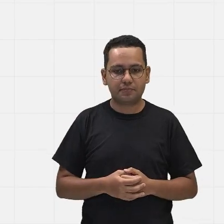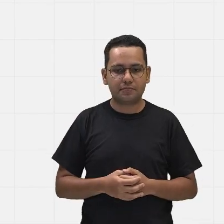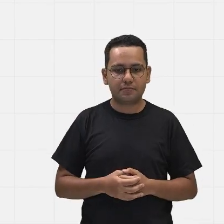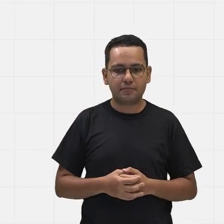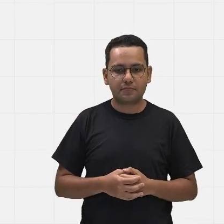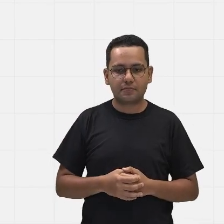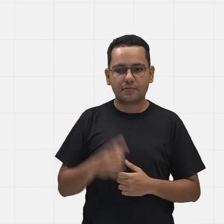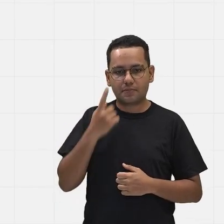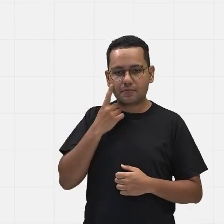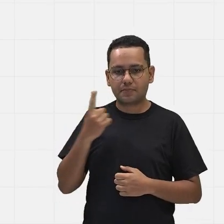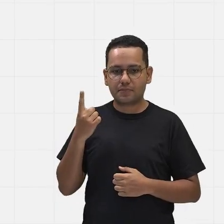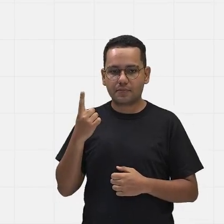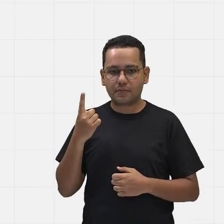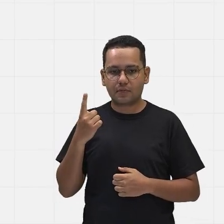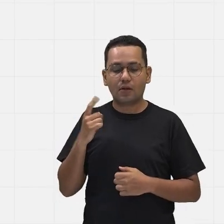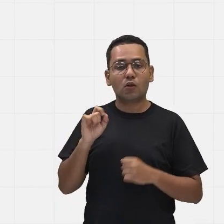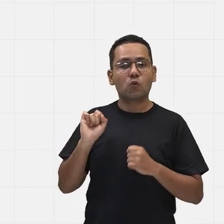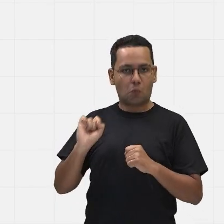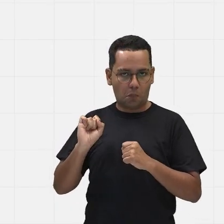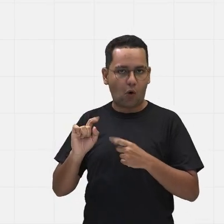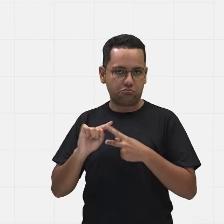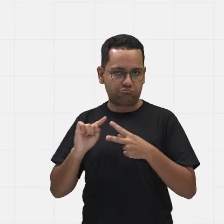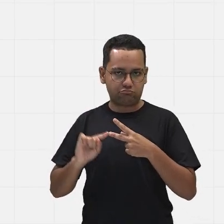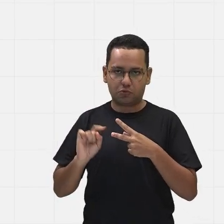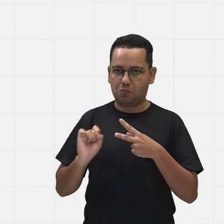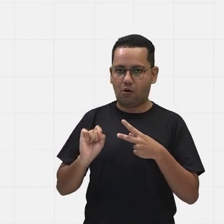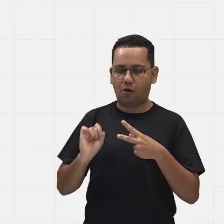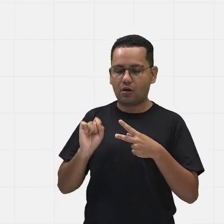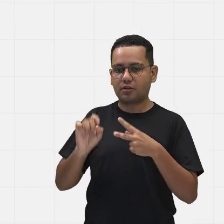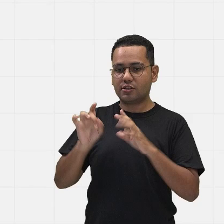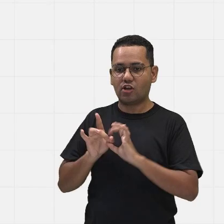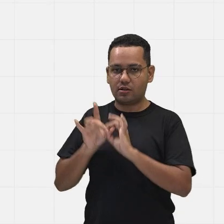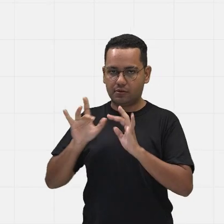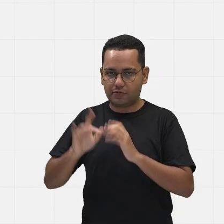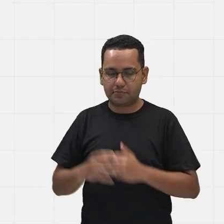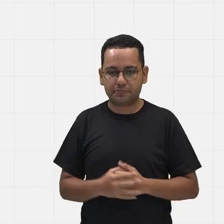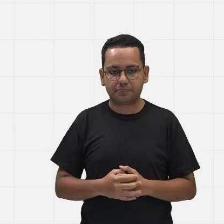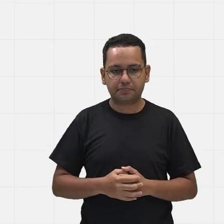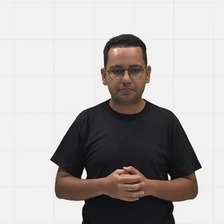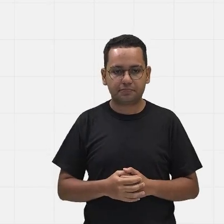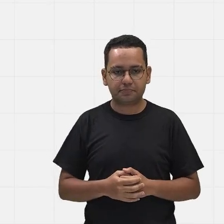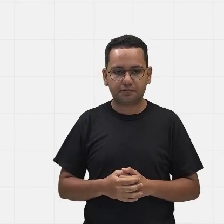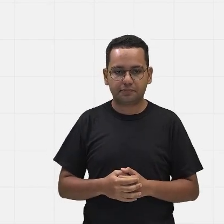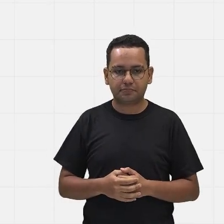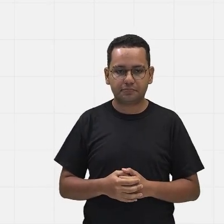áudio aí no seu IPTV, beleza? Seguinte.